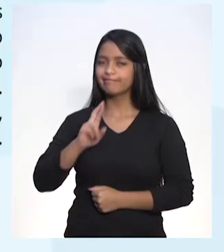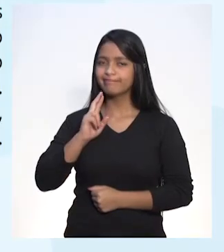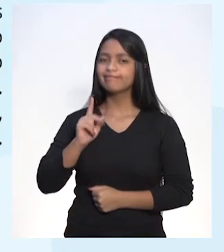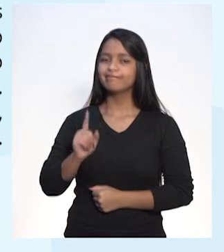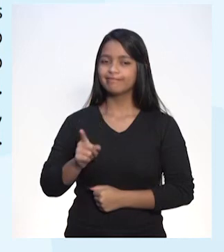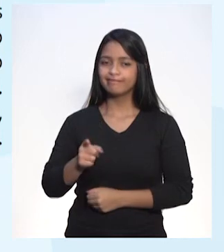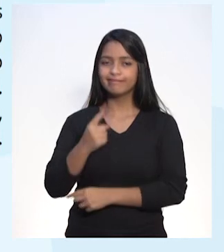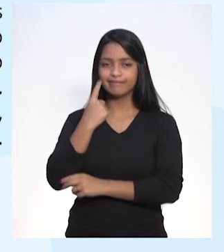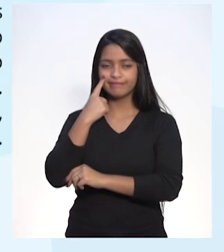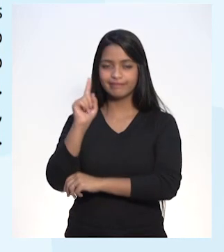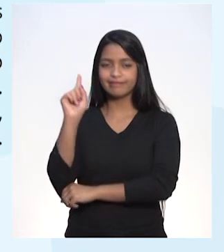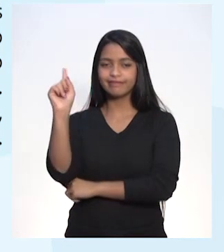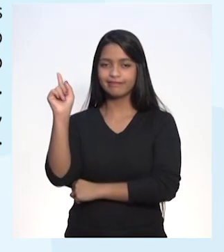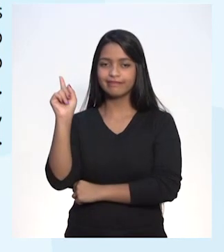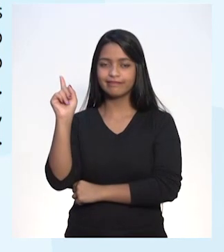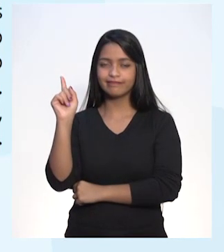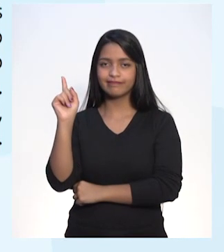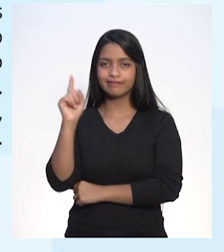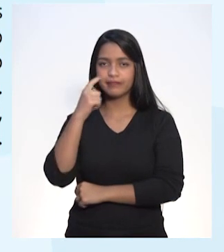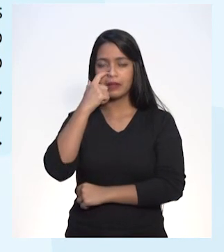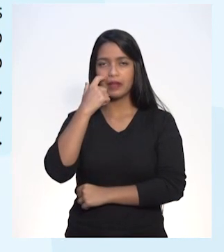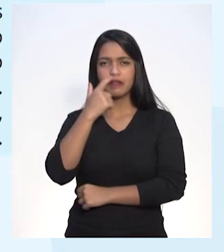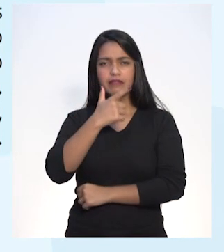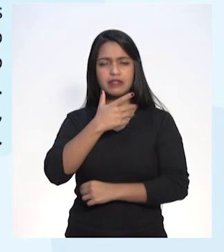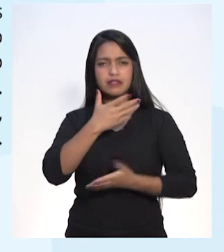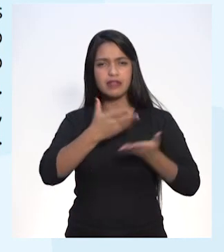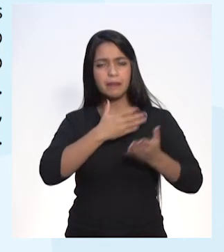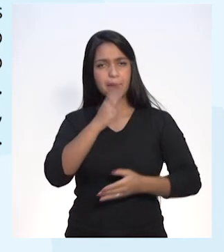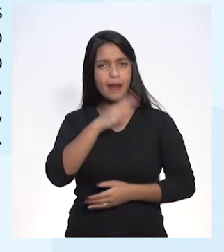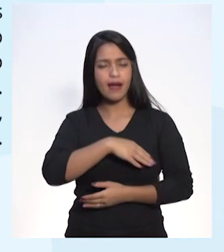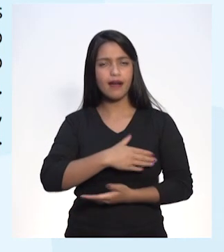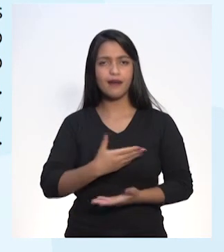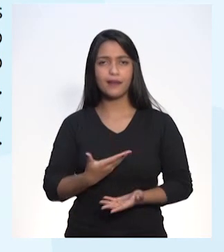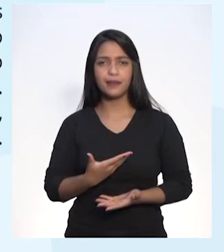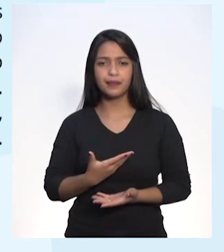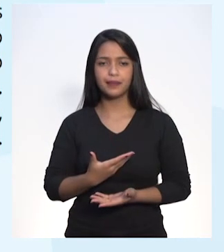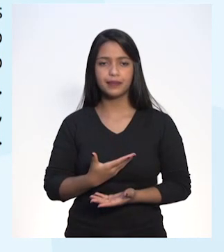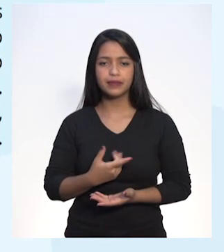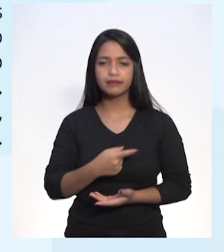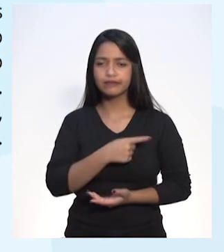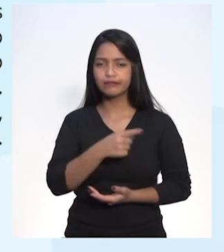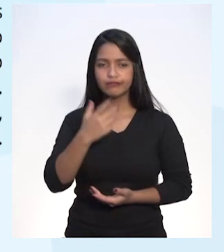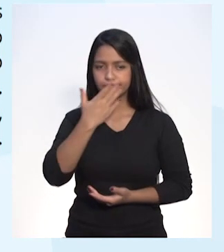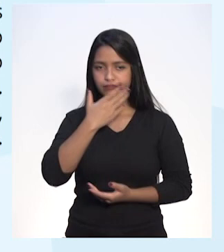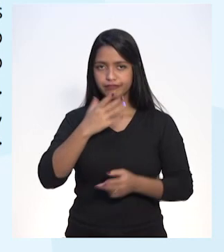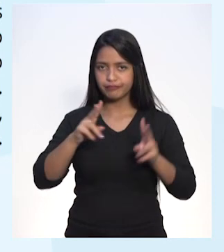né, pela palavra, e a estrutura dos textos, o tipo de discurso.